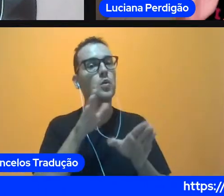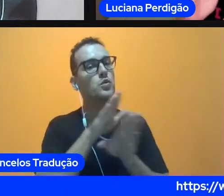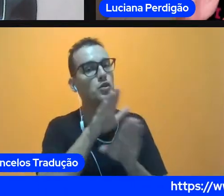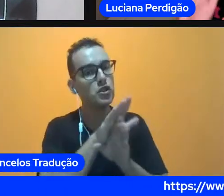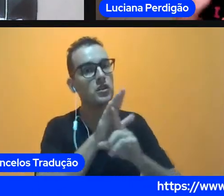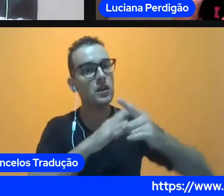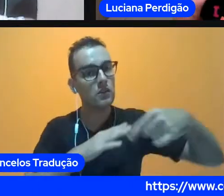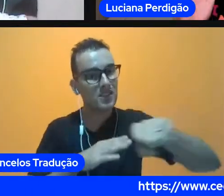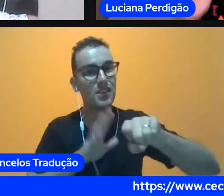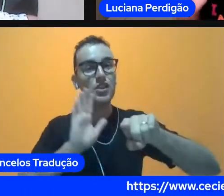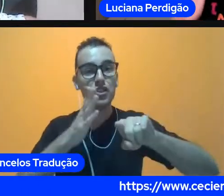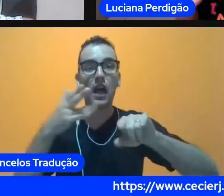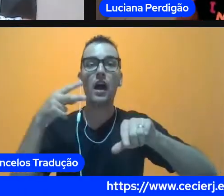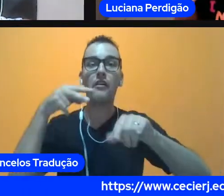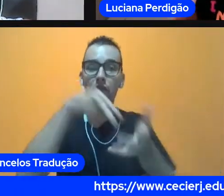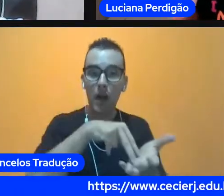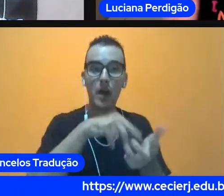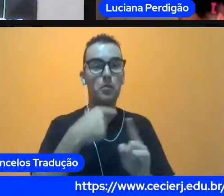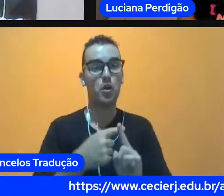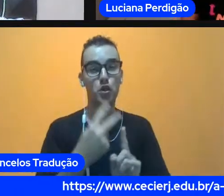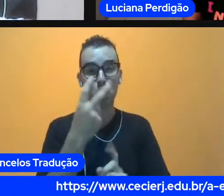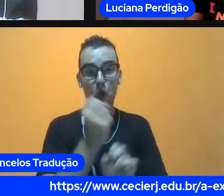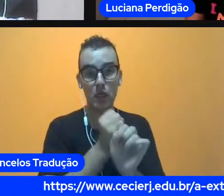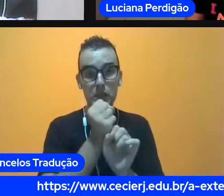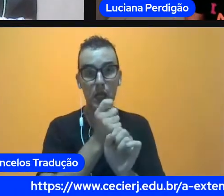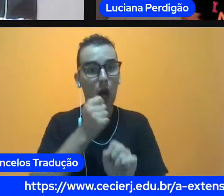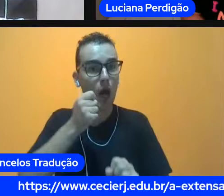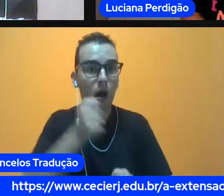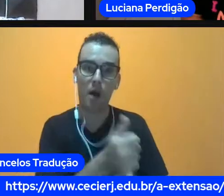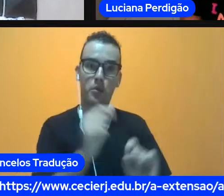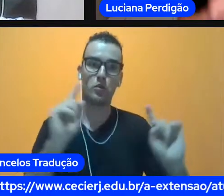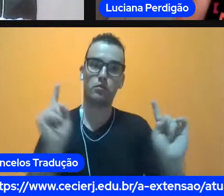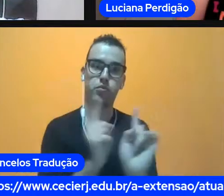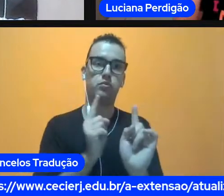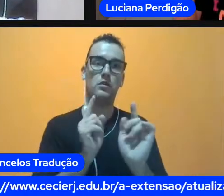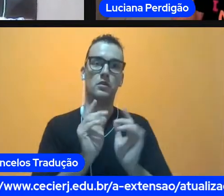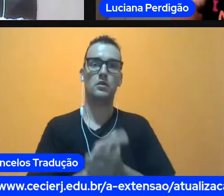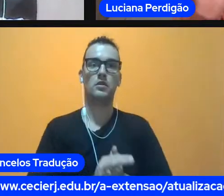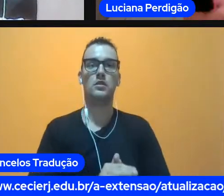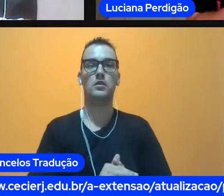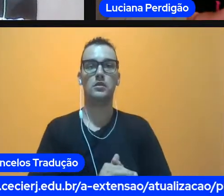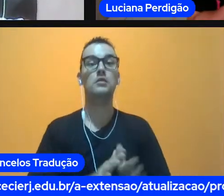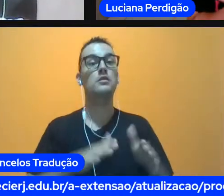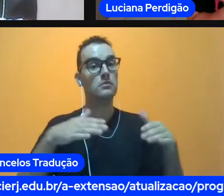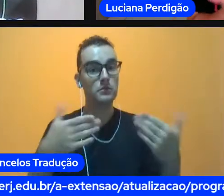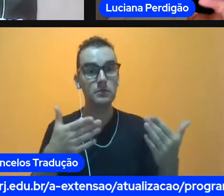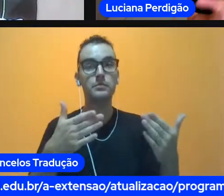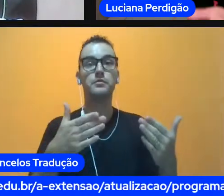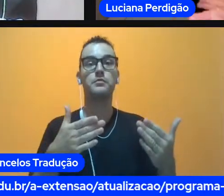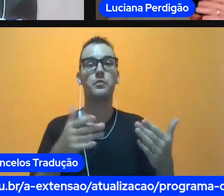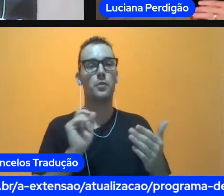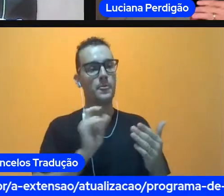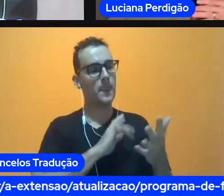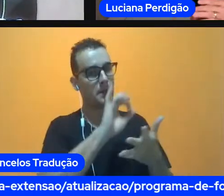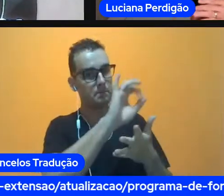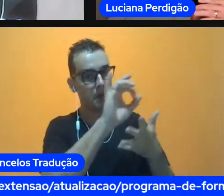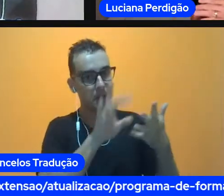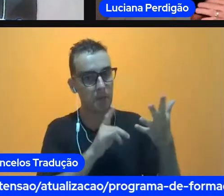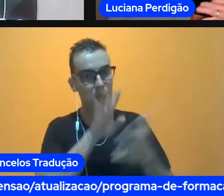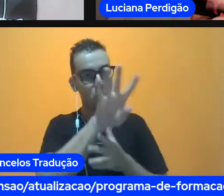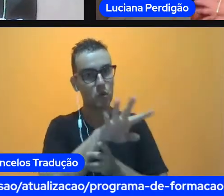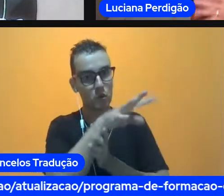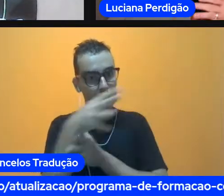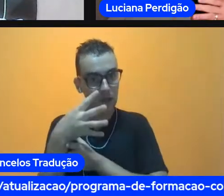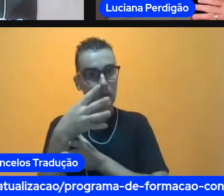para campo, porque 2 anos passa num minuto, então acelera, coloca muito bem detalhado esse cronograma